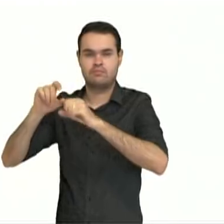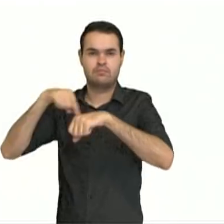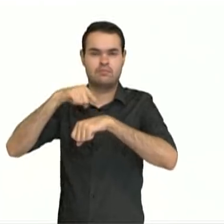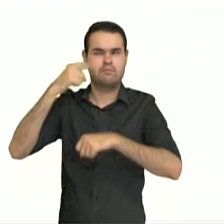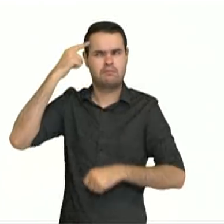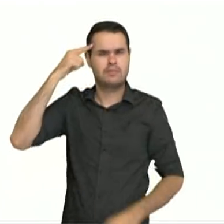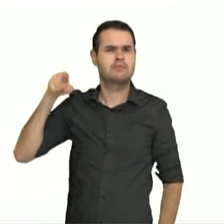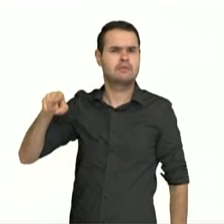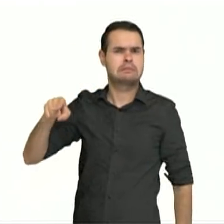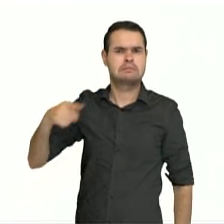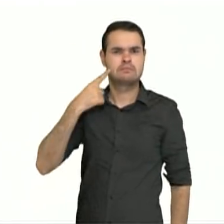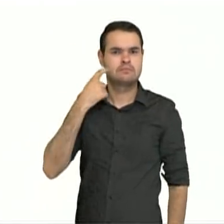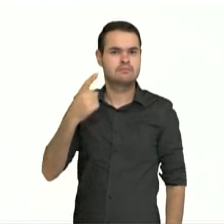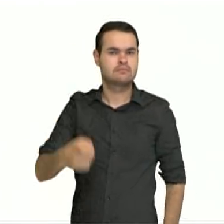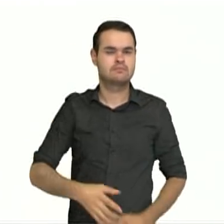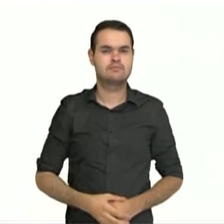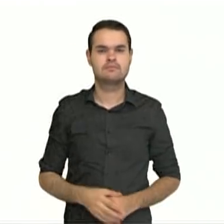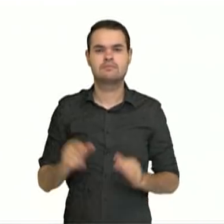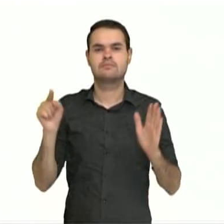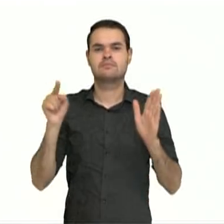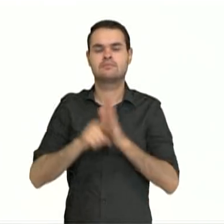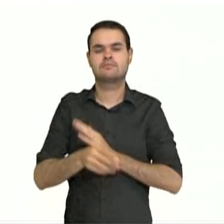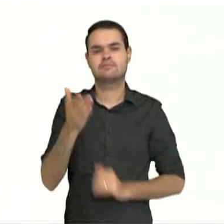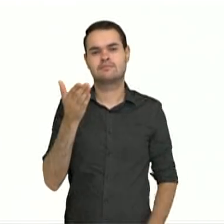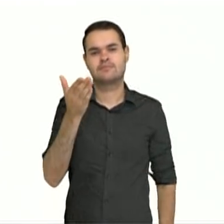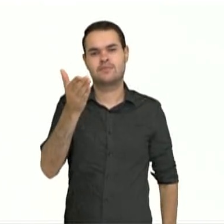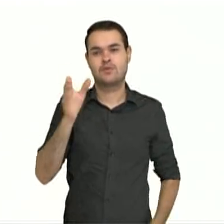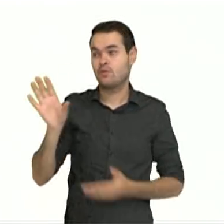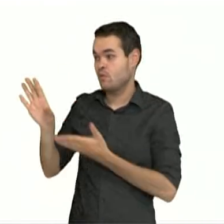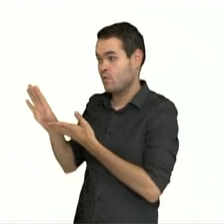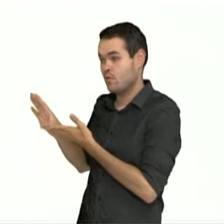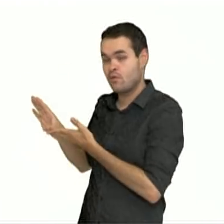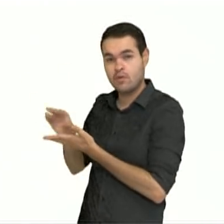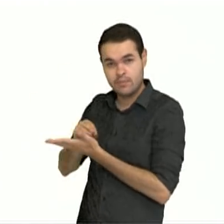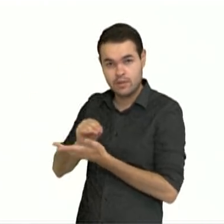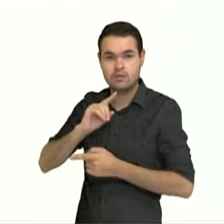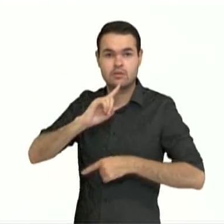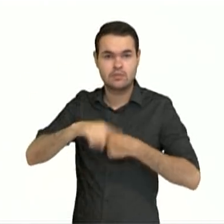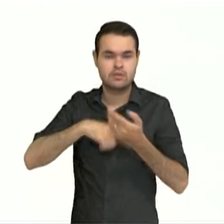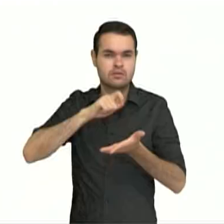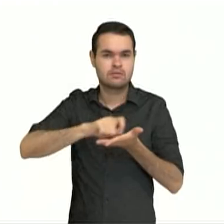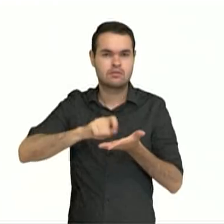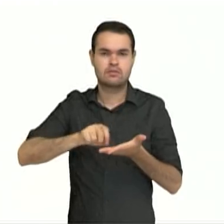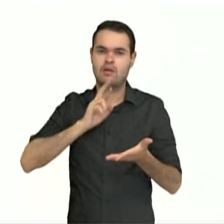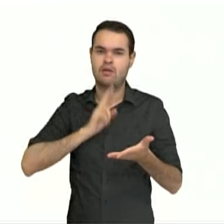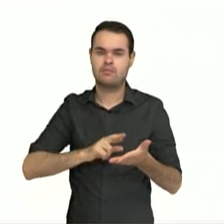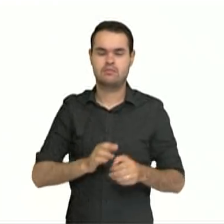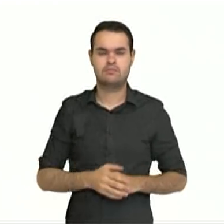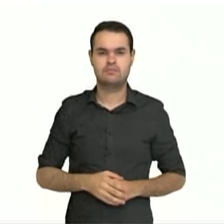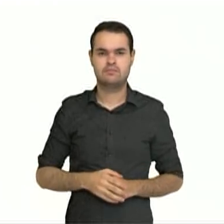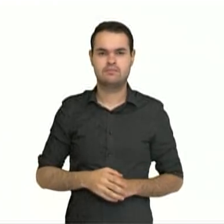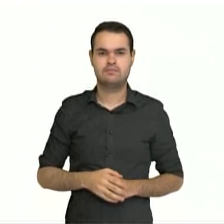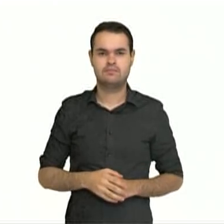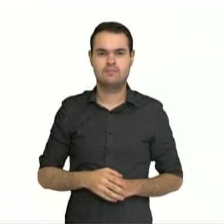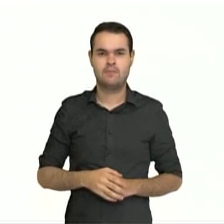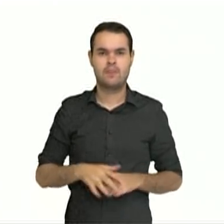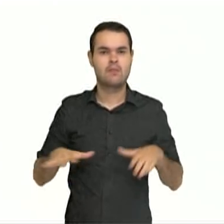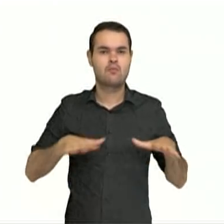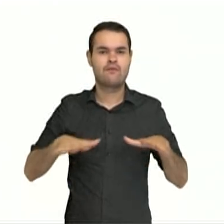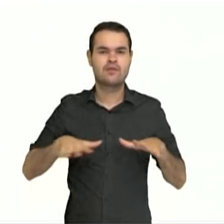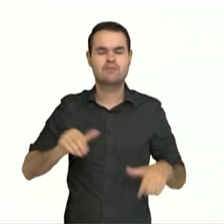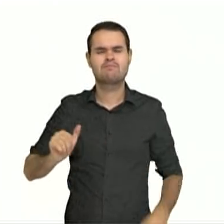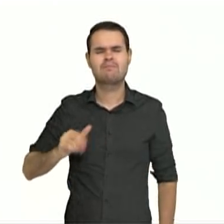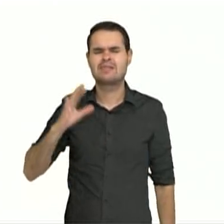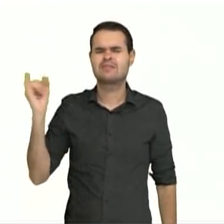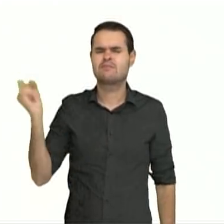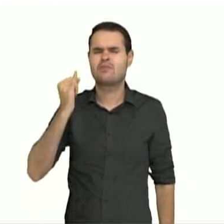ideia dos fusos horários. Perguntinha lá para vocês copiarem e responderem no caderno de vocês. Os movimentos mais importantes que a